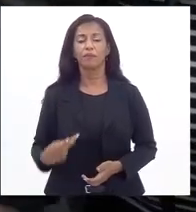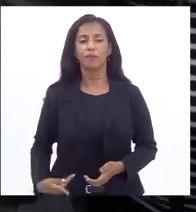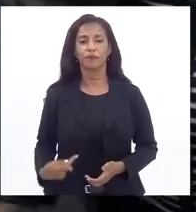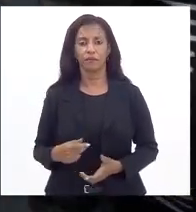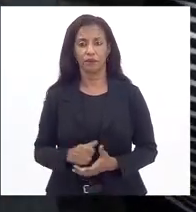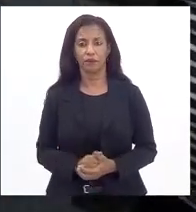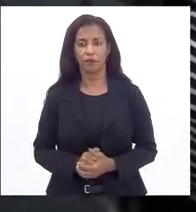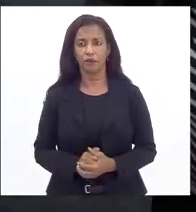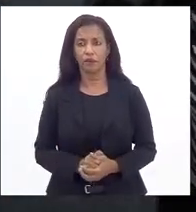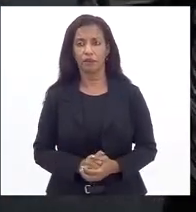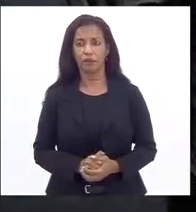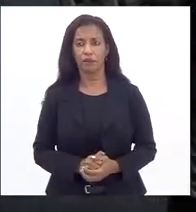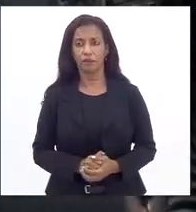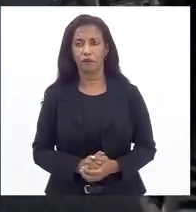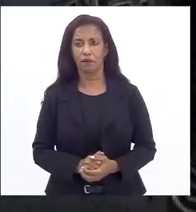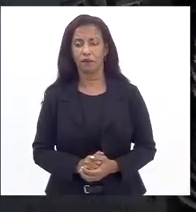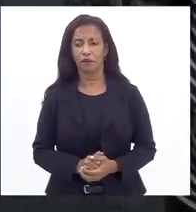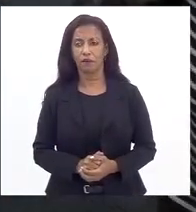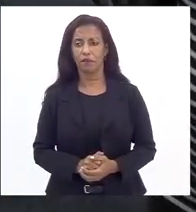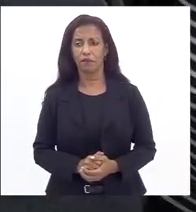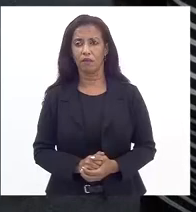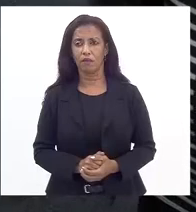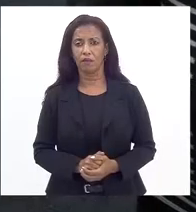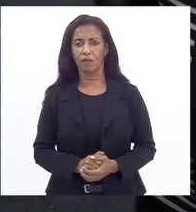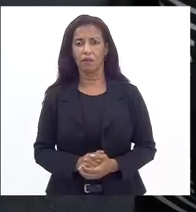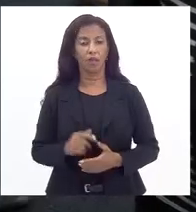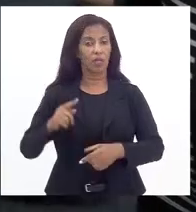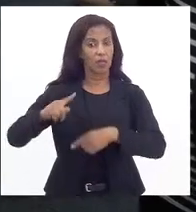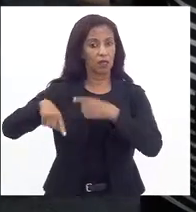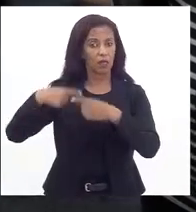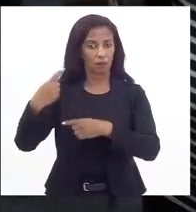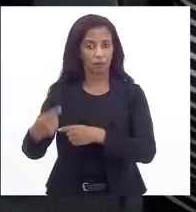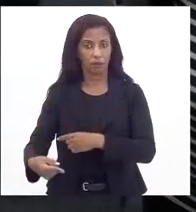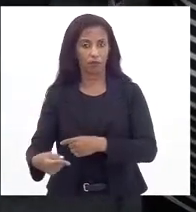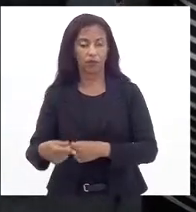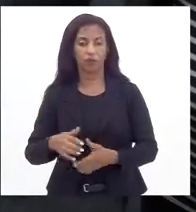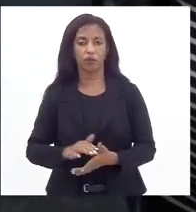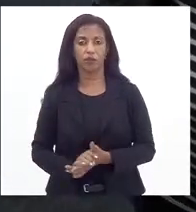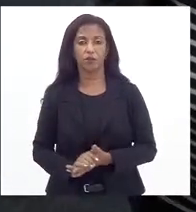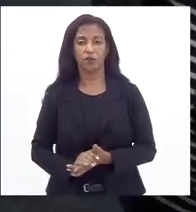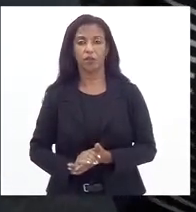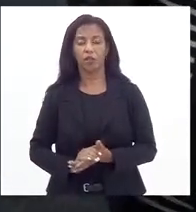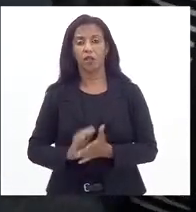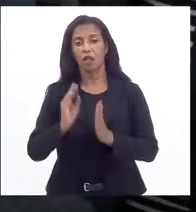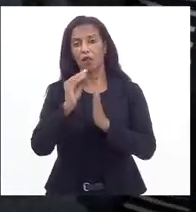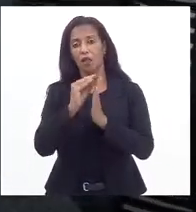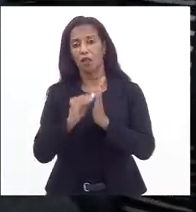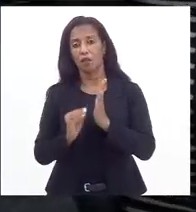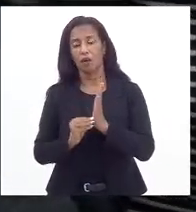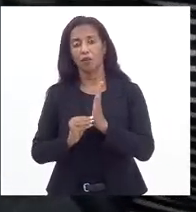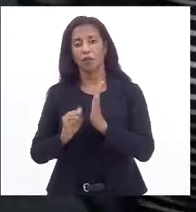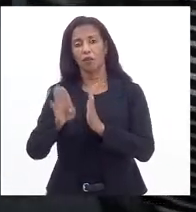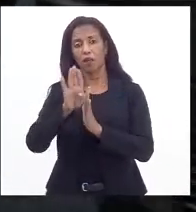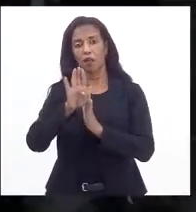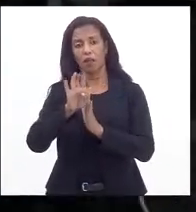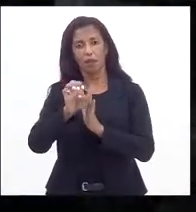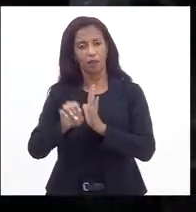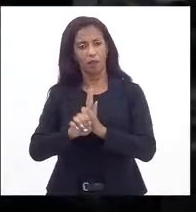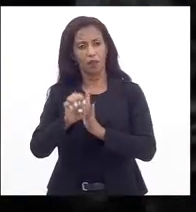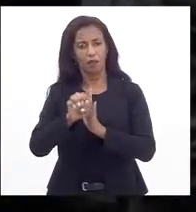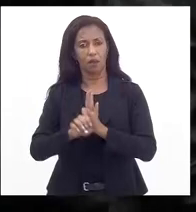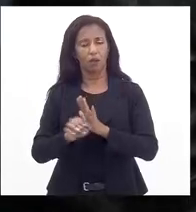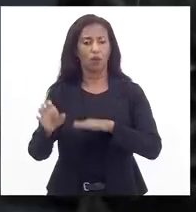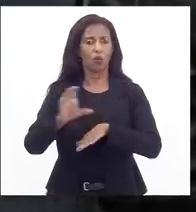presidente é que aumenta por favor logo em seguida tá na pauta aí mesmo da condicional